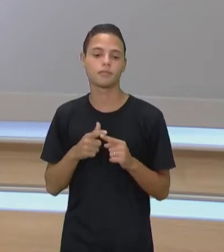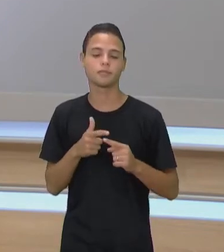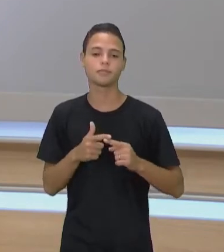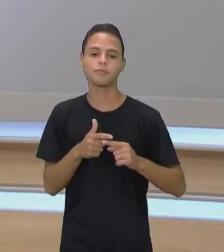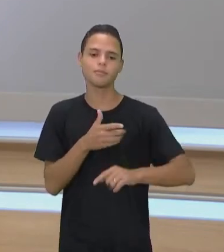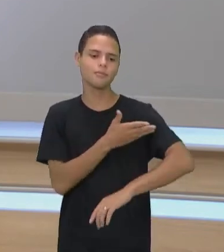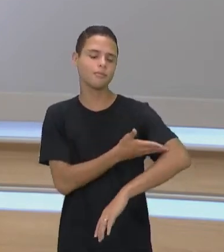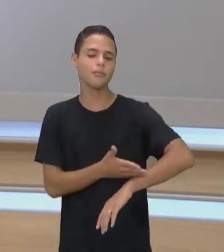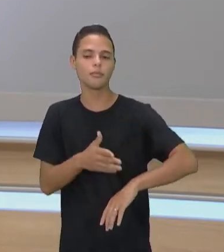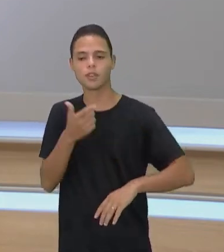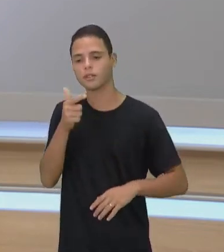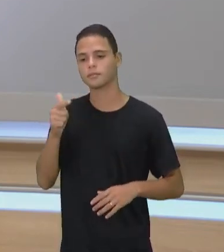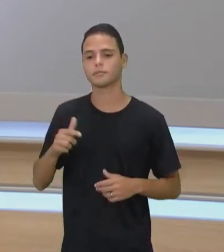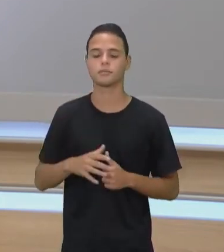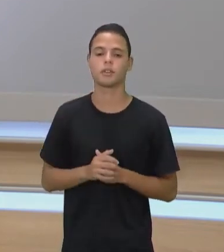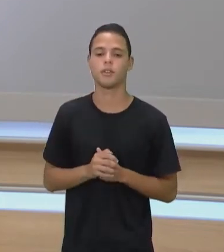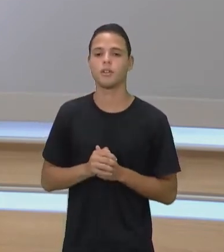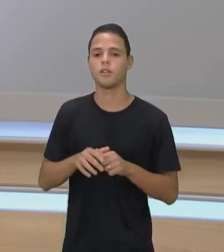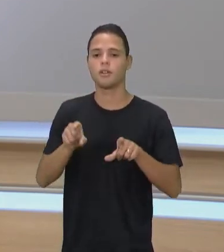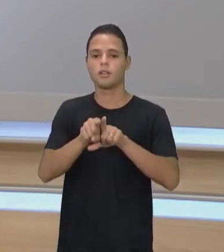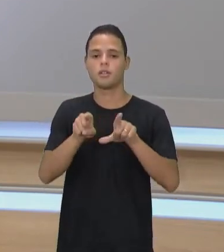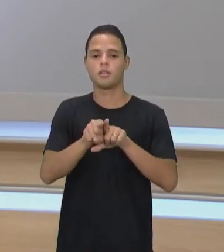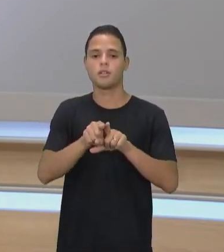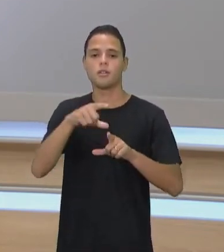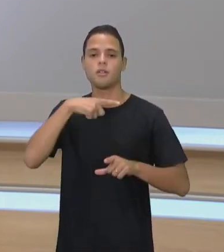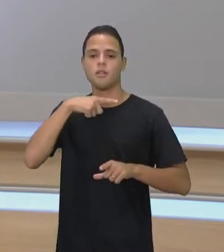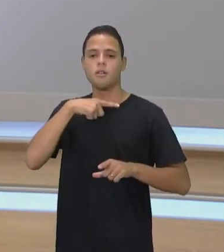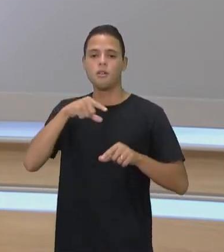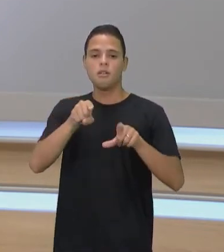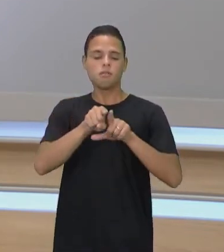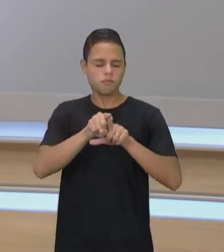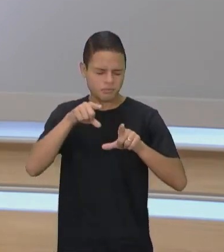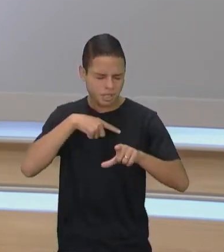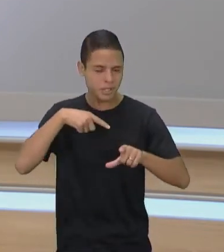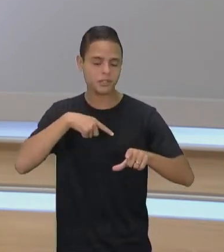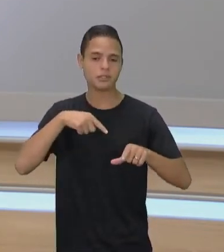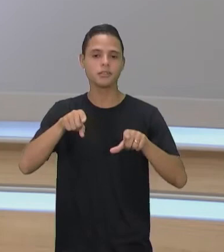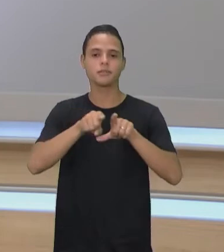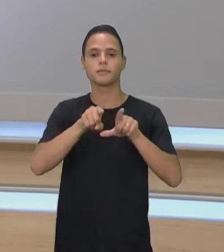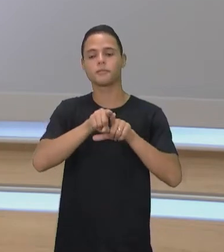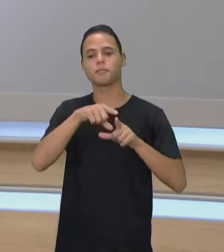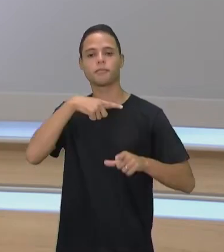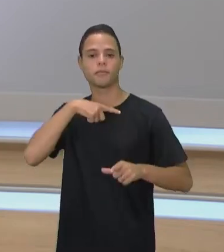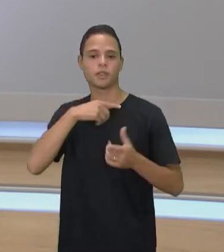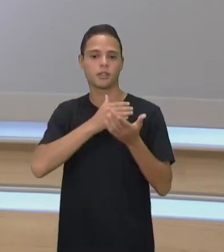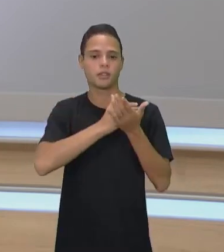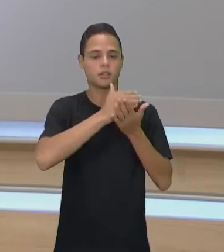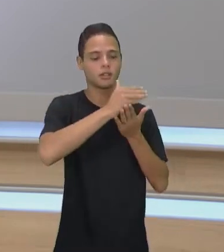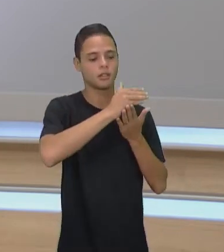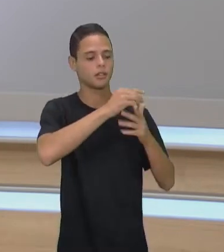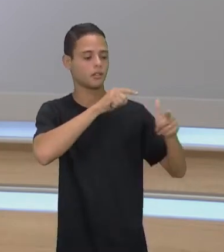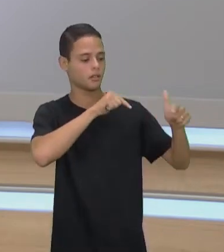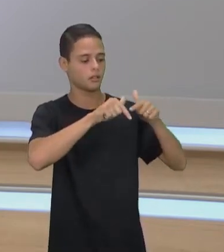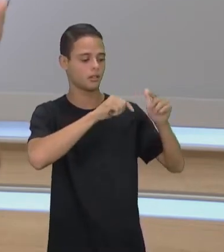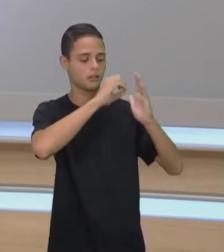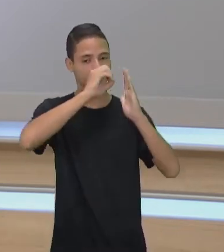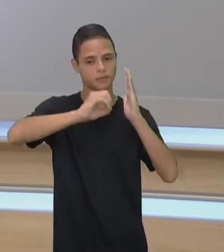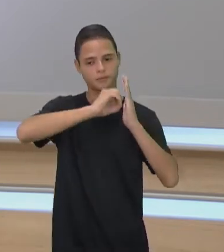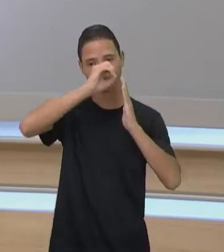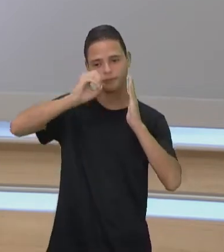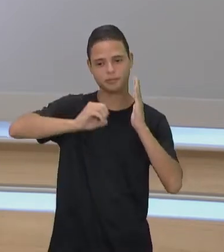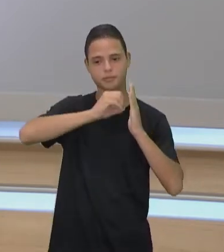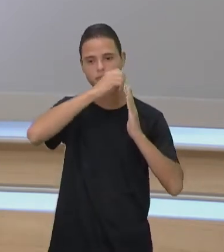nosso cotidiano. E aí, até dando um exemplo meio besta, quando eu vim trabalhar no centro de mídias, tinham coisas que eram muito